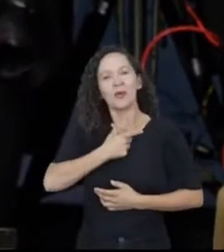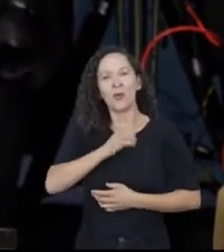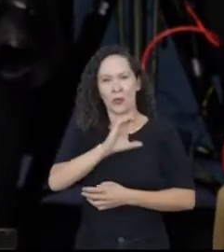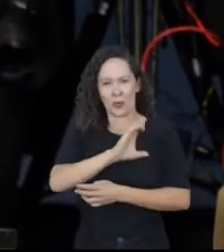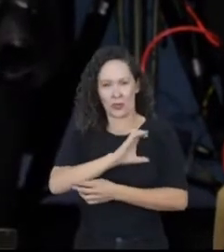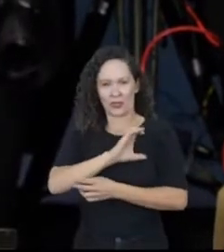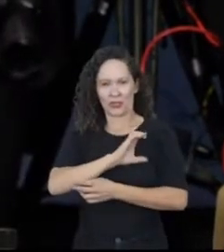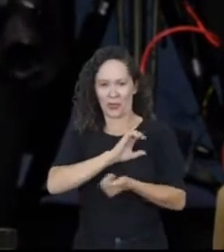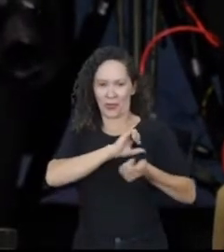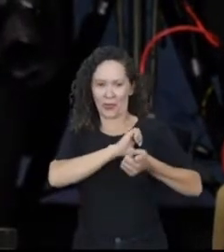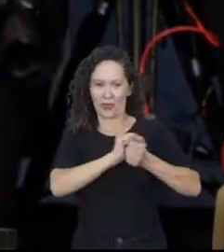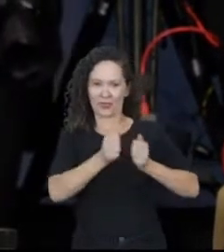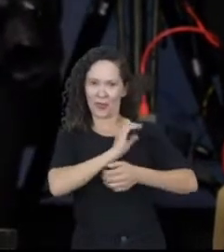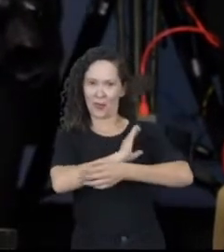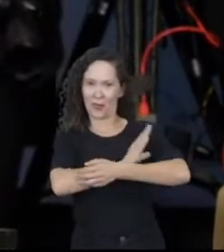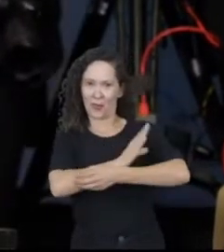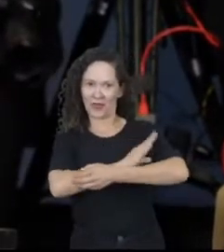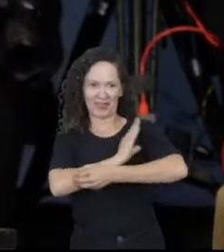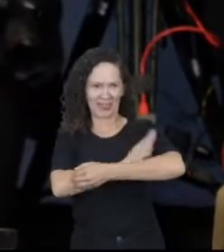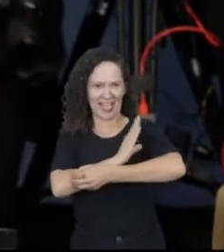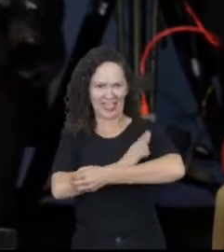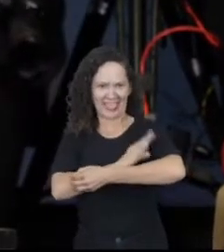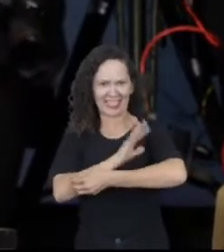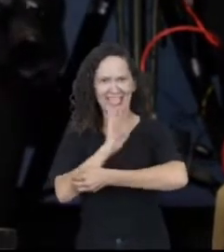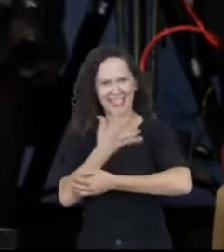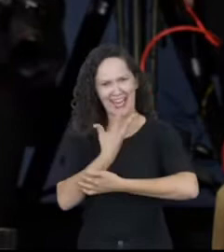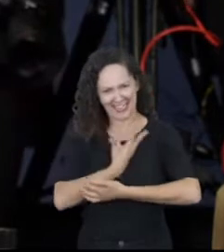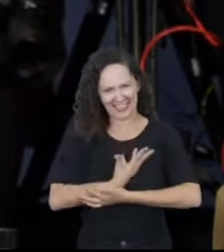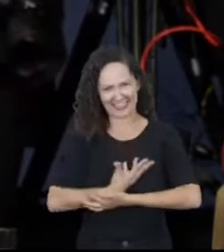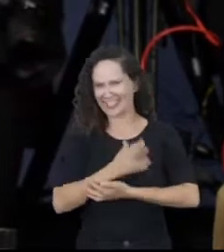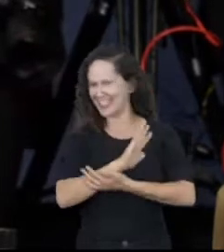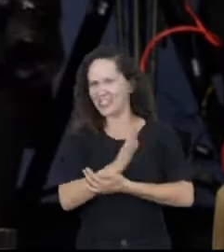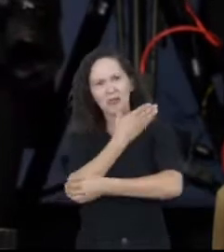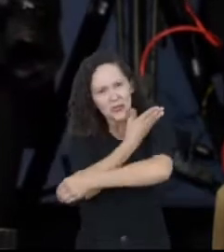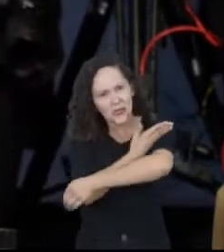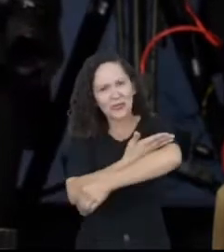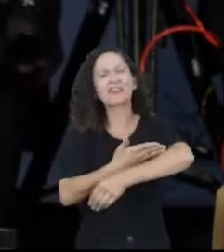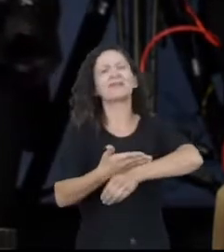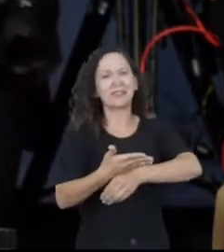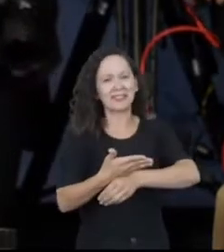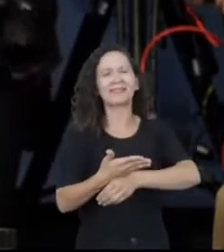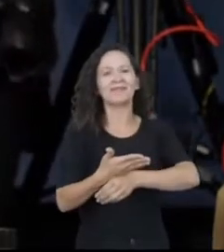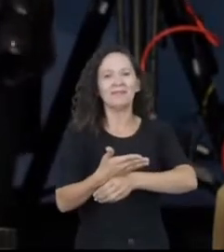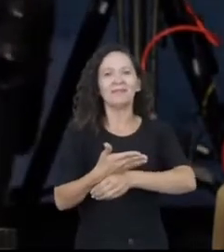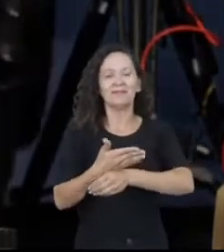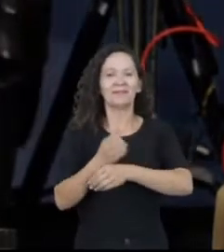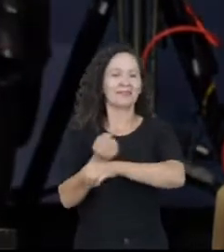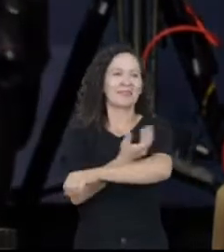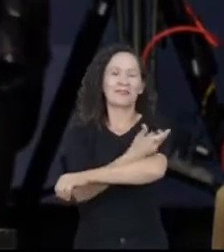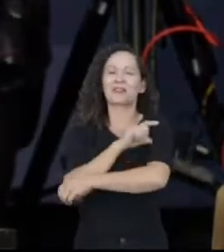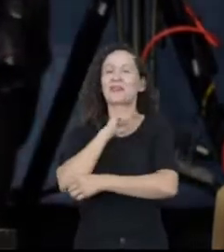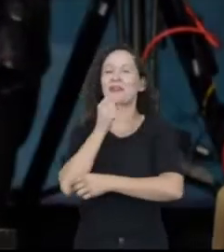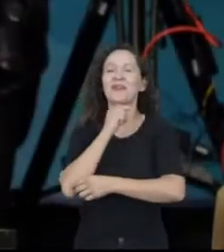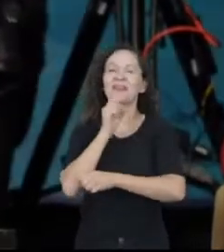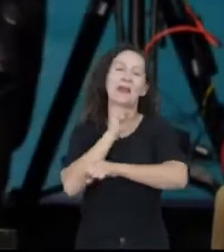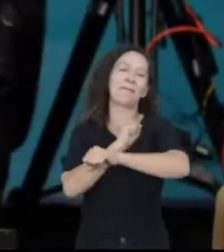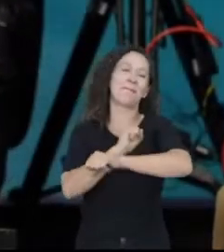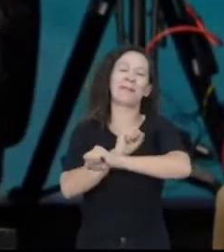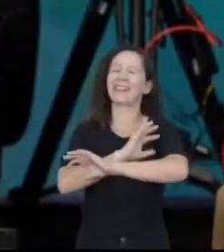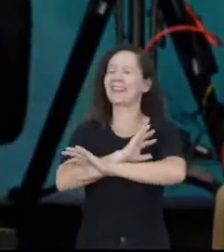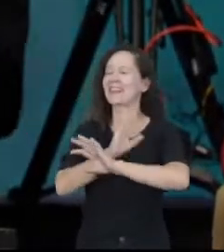está mais batido, mais calejado, e não há emoção que consiga fazer com que isso aconteça